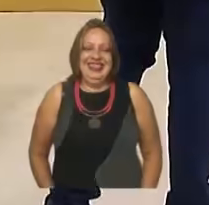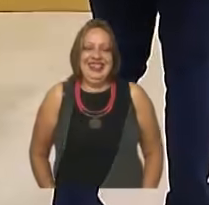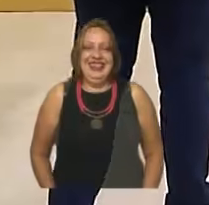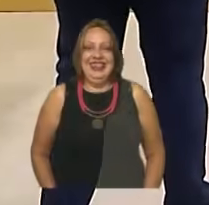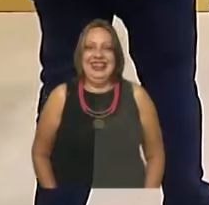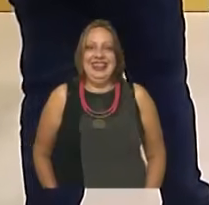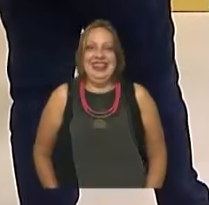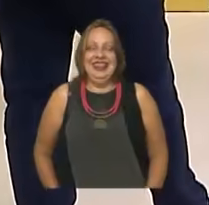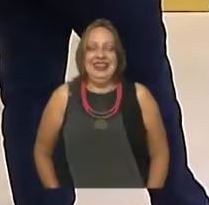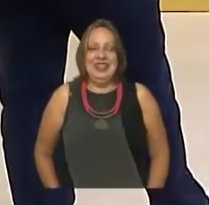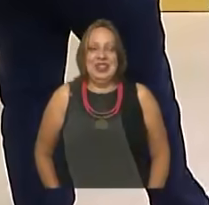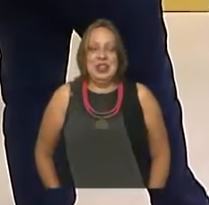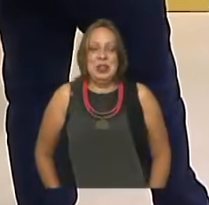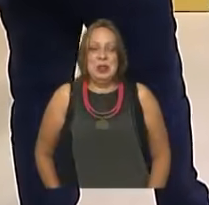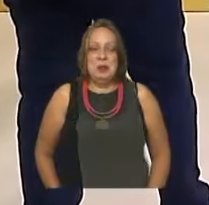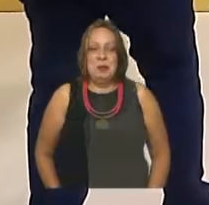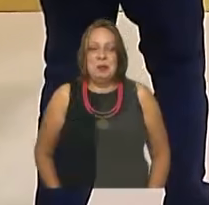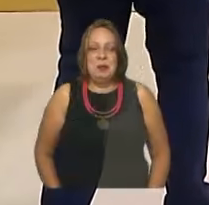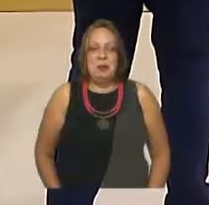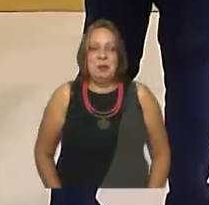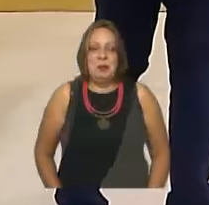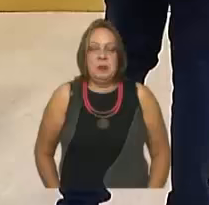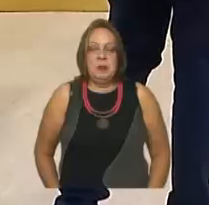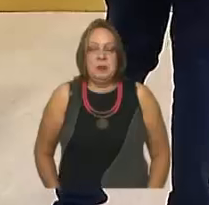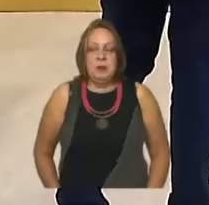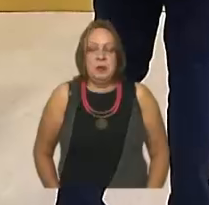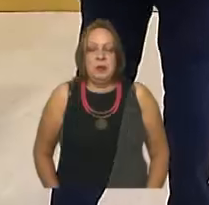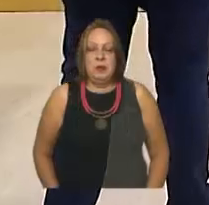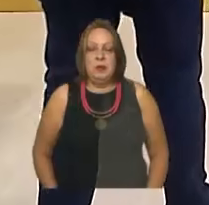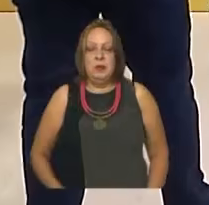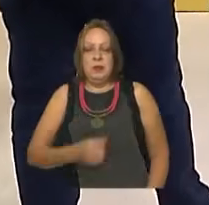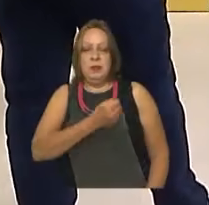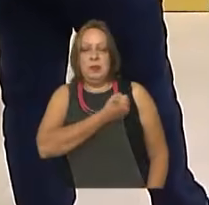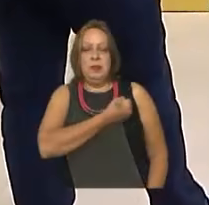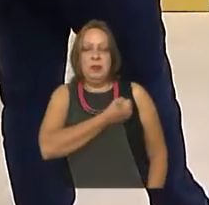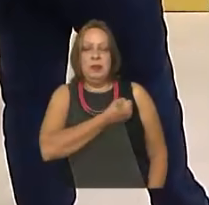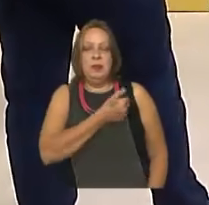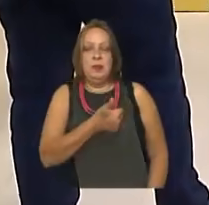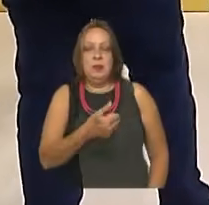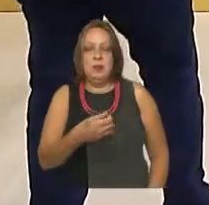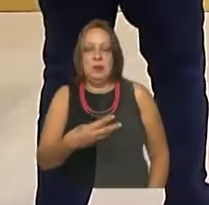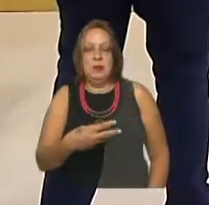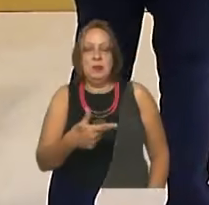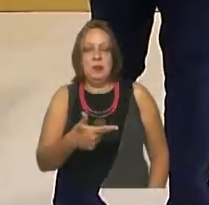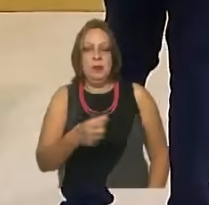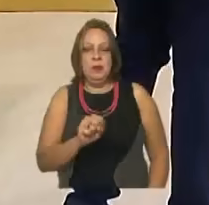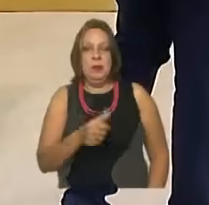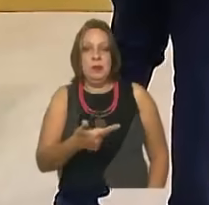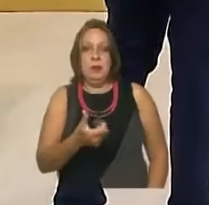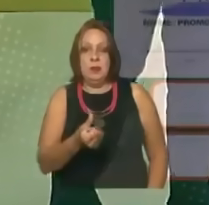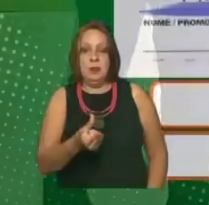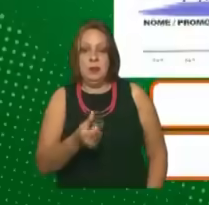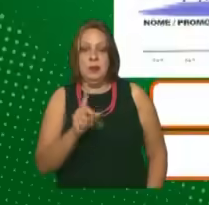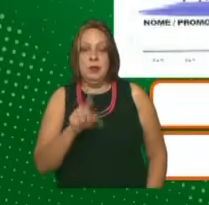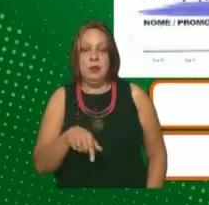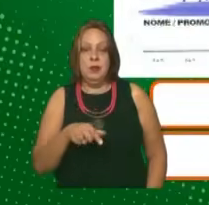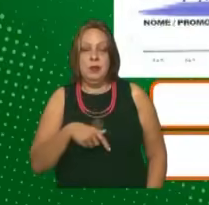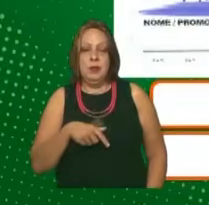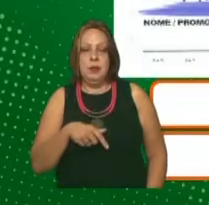Tá na tela nosso contemplado aí com R$500, é o título de número certificado 132826,